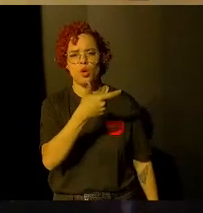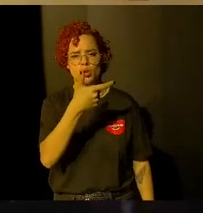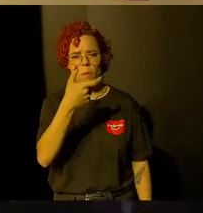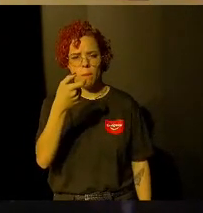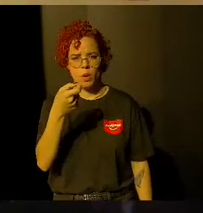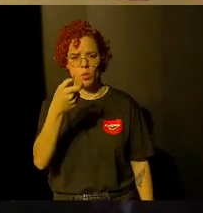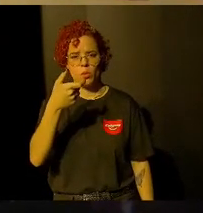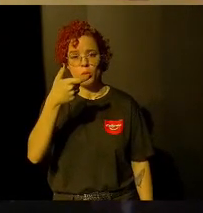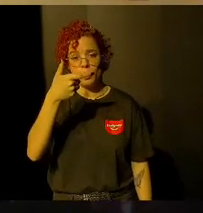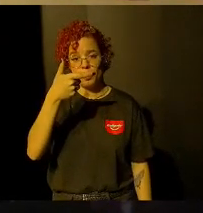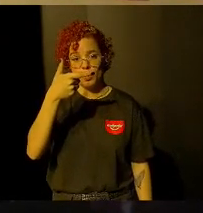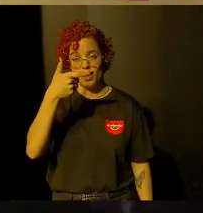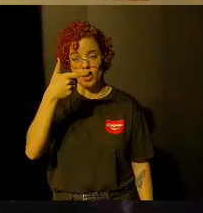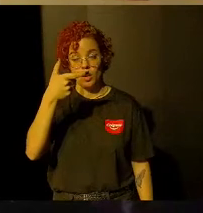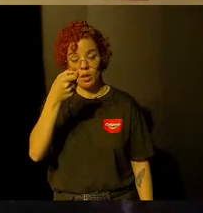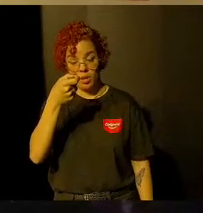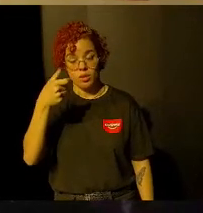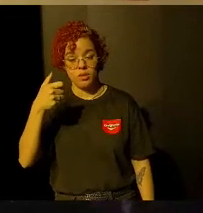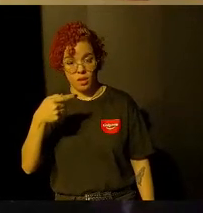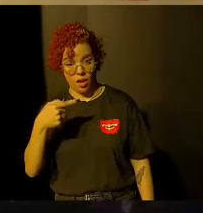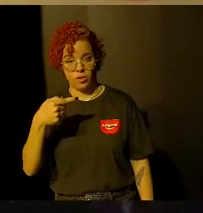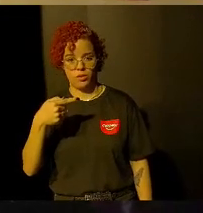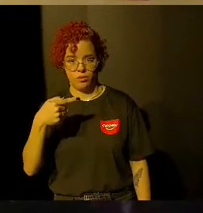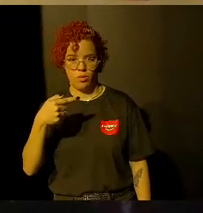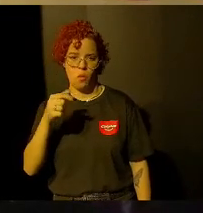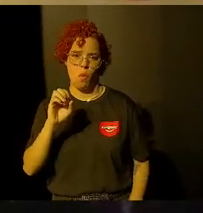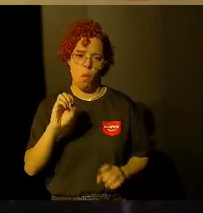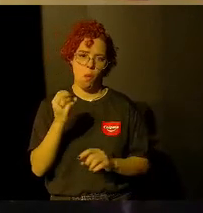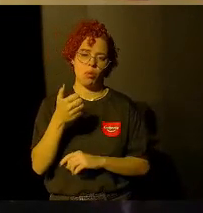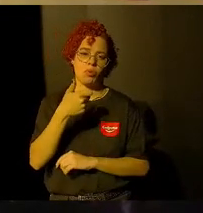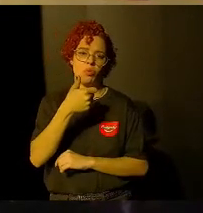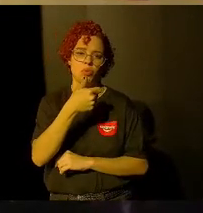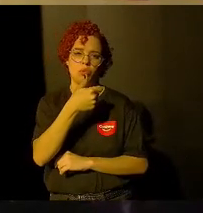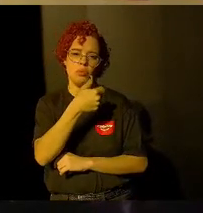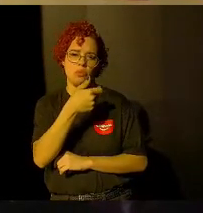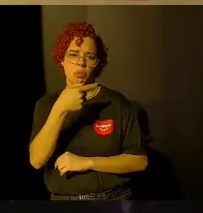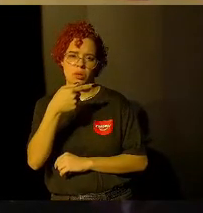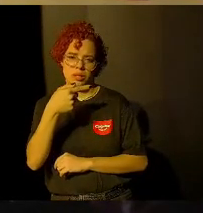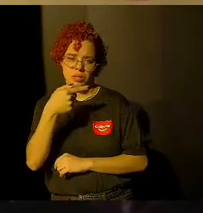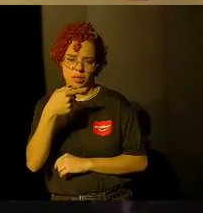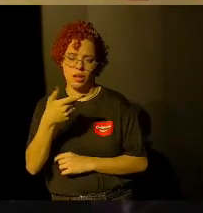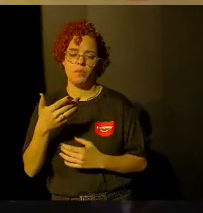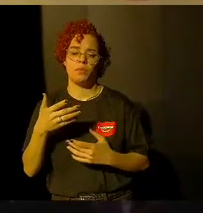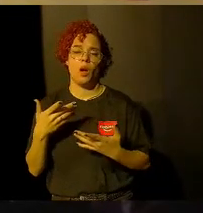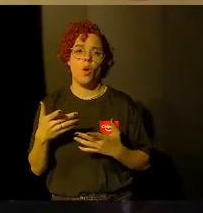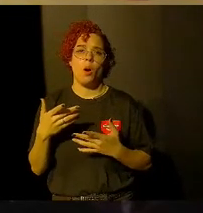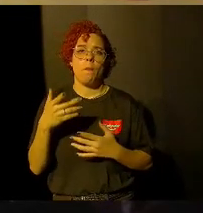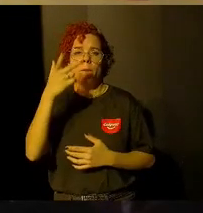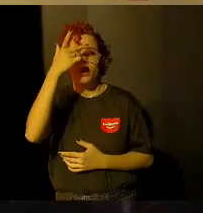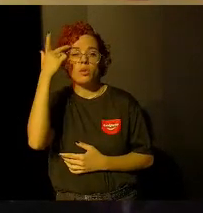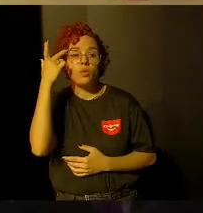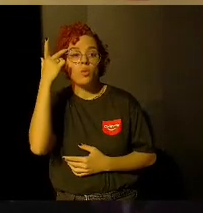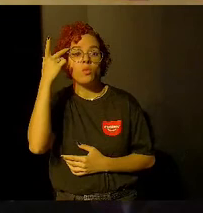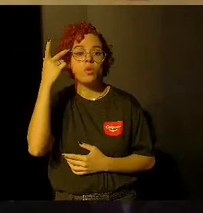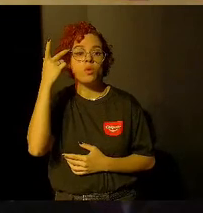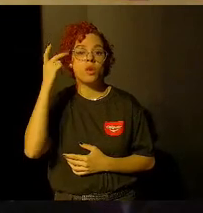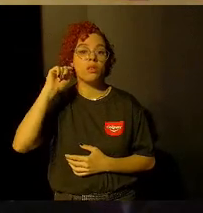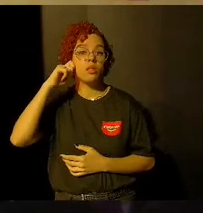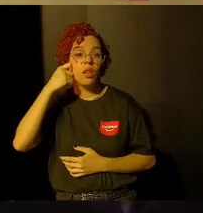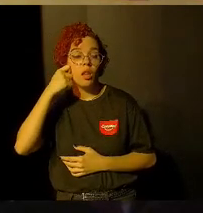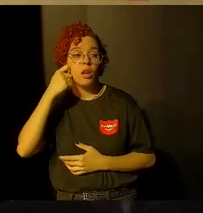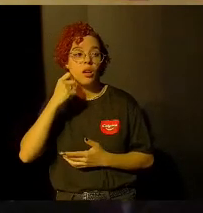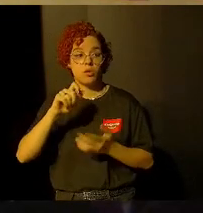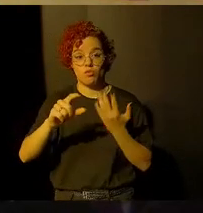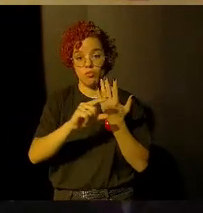em 2013 com blogueiras negras blogueiras feministas Depois disso você tem uma série de